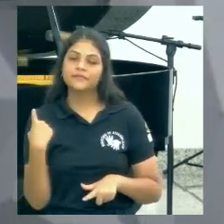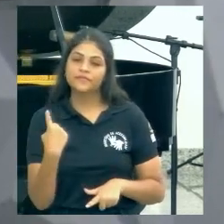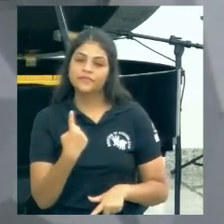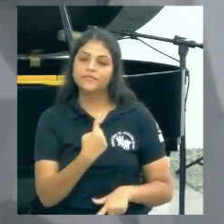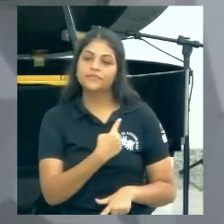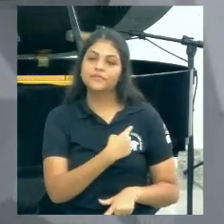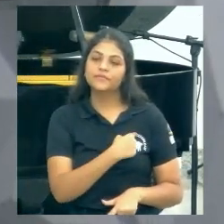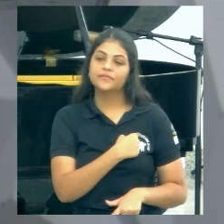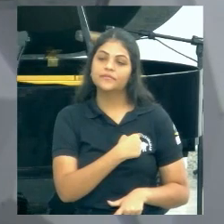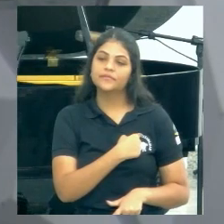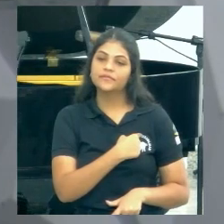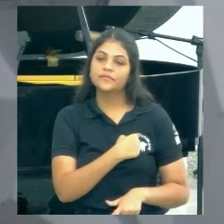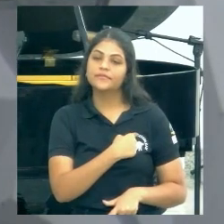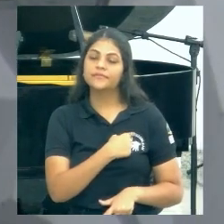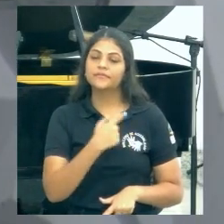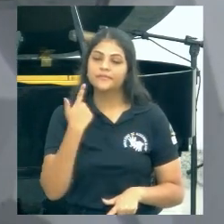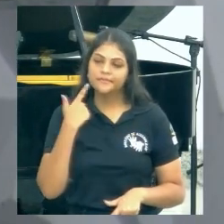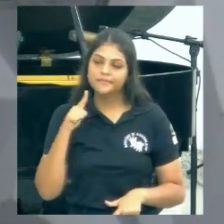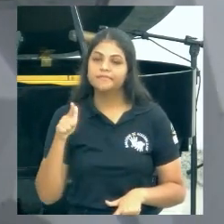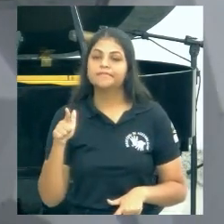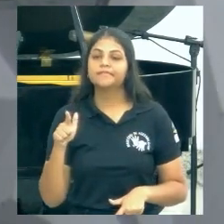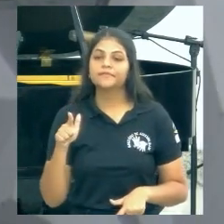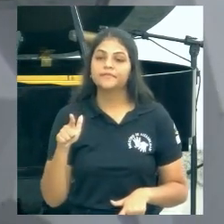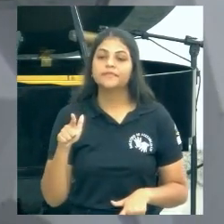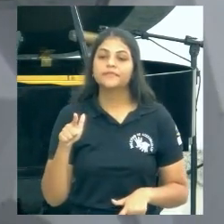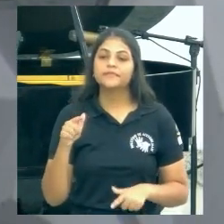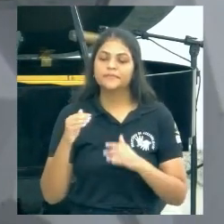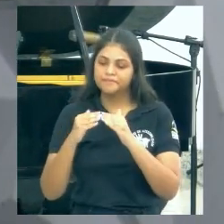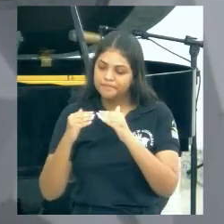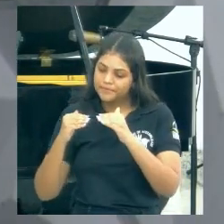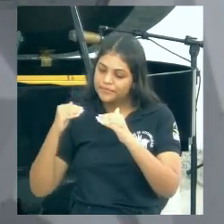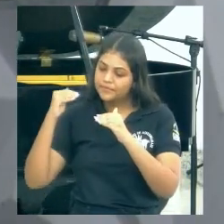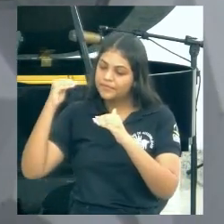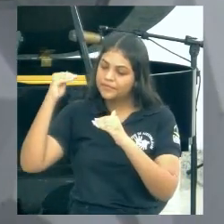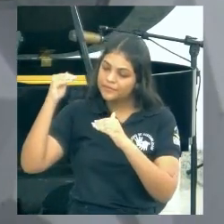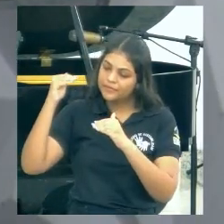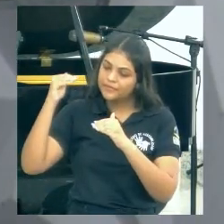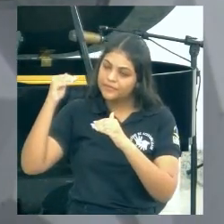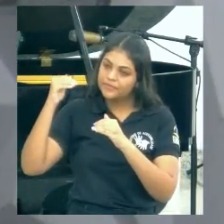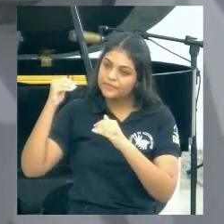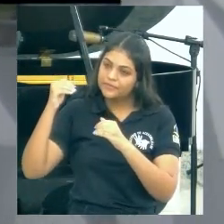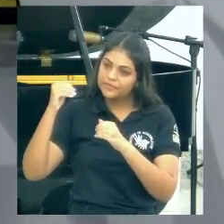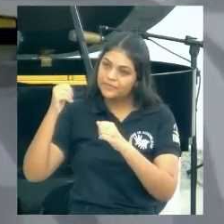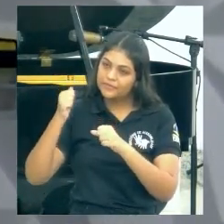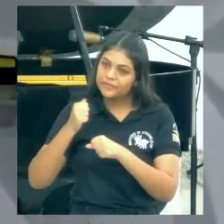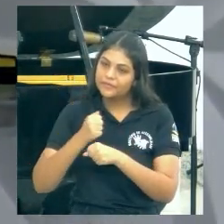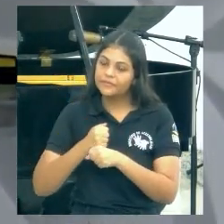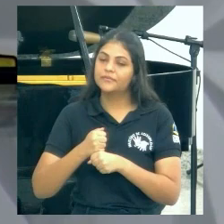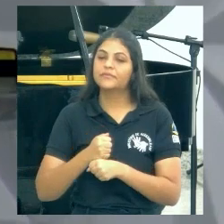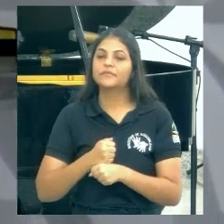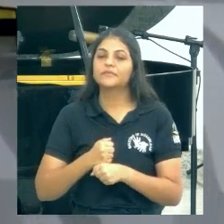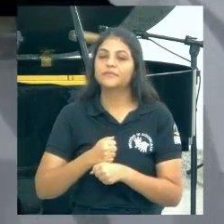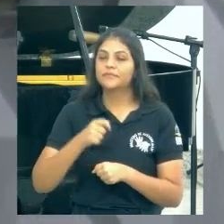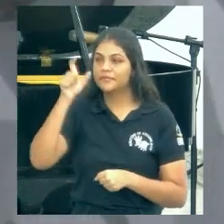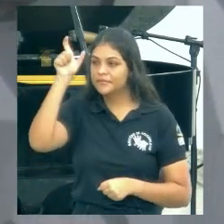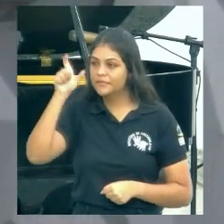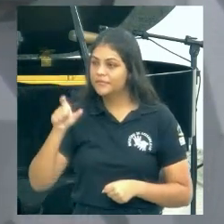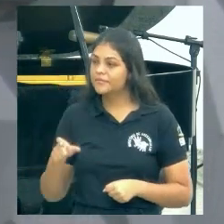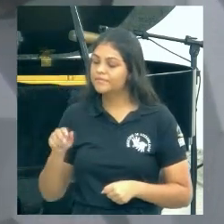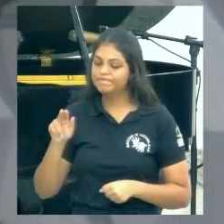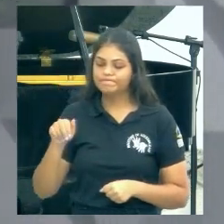consegue aumentar o número de pessoas que não